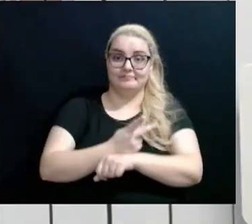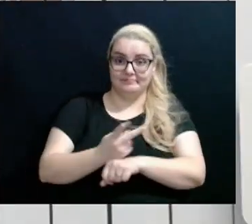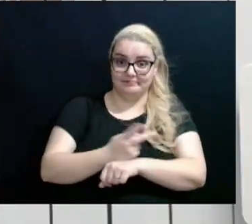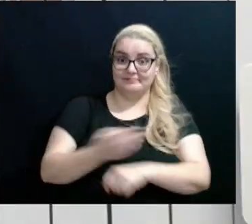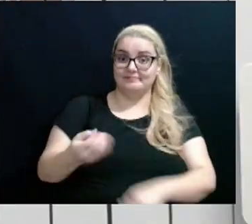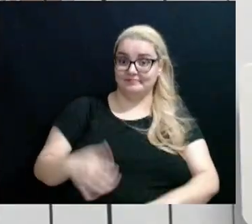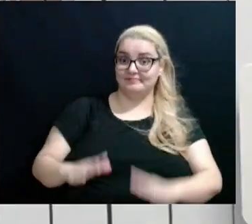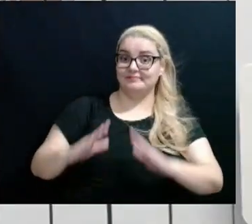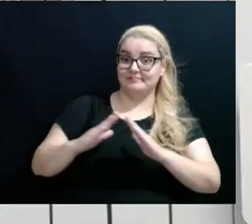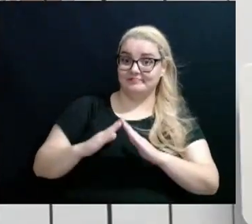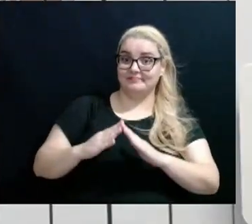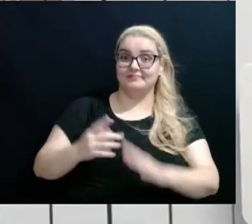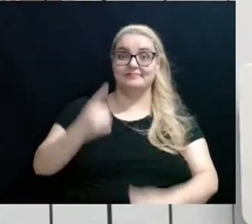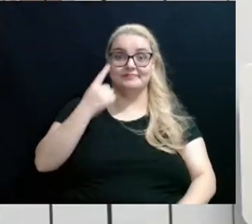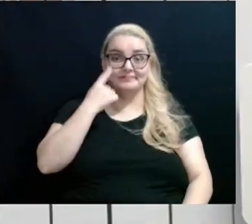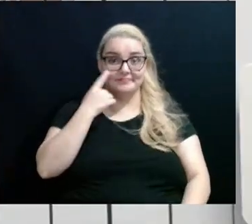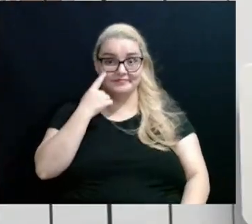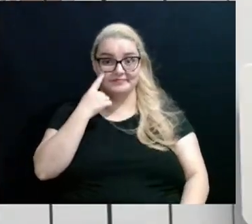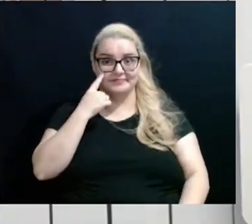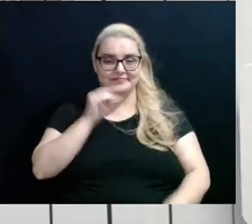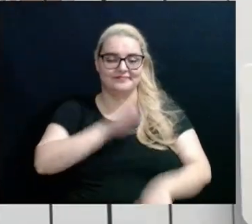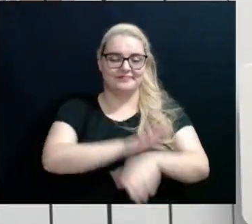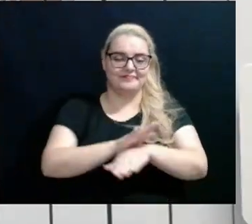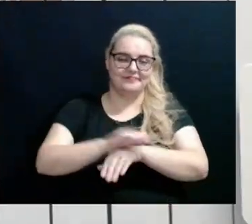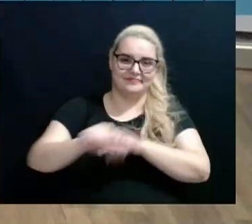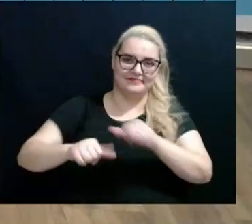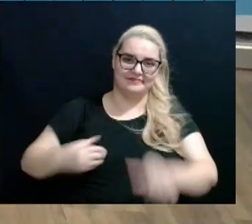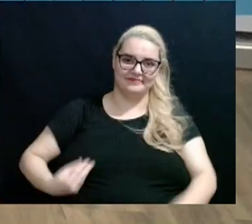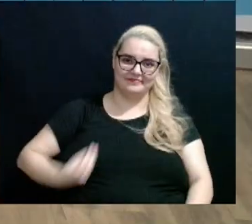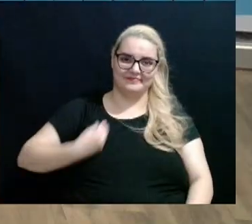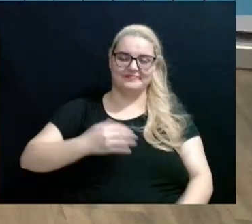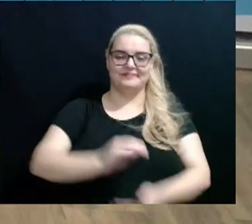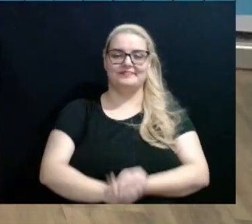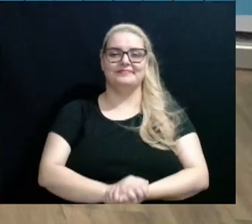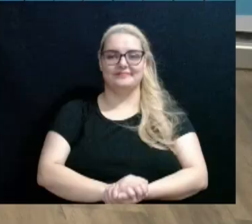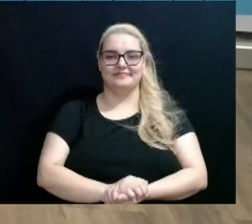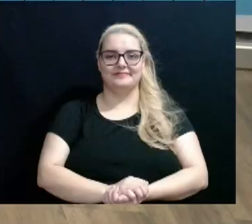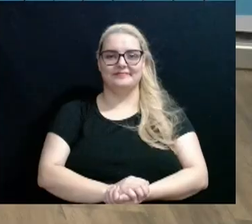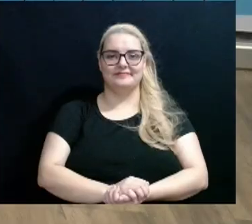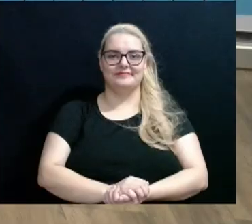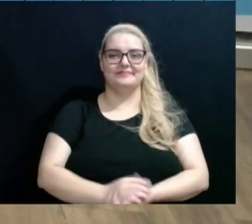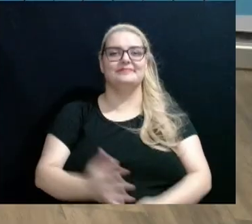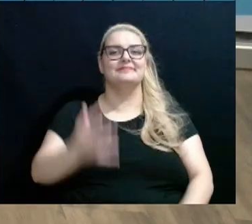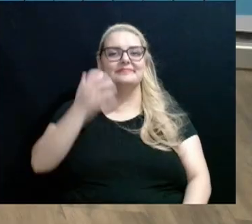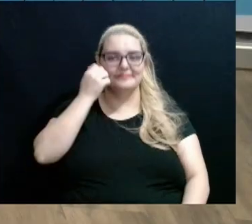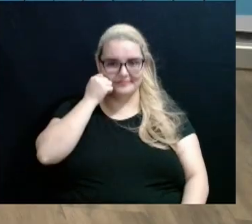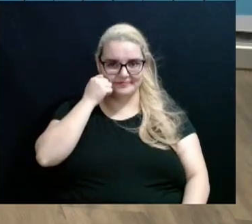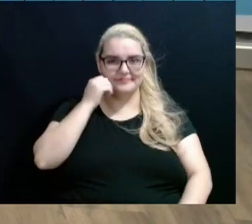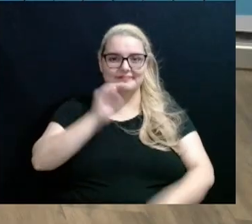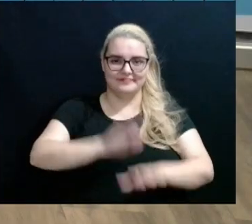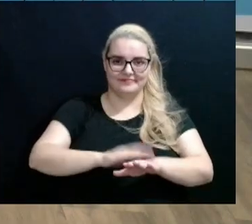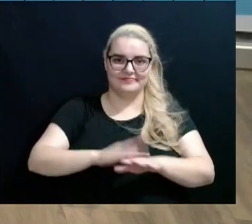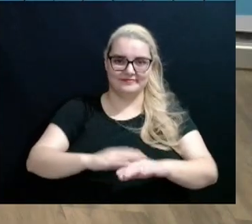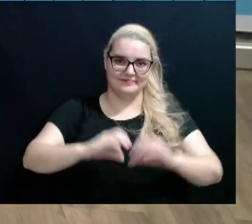Confira e ajude a transformar vidas. Adotar é um ato de amor.